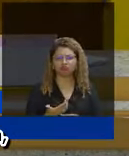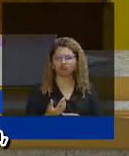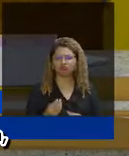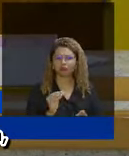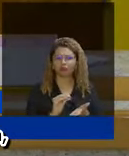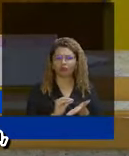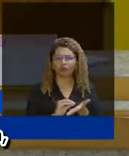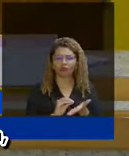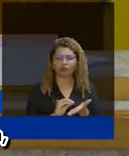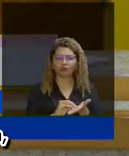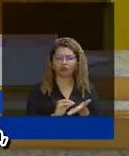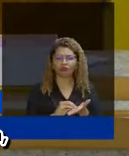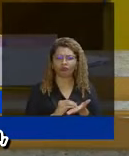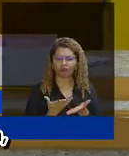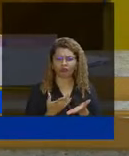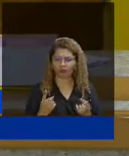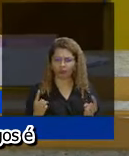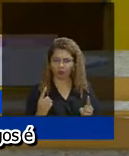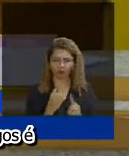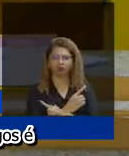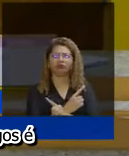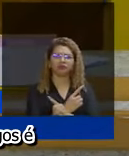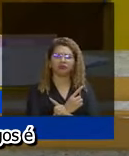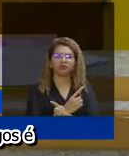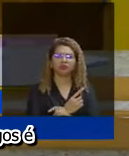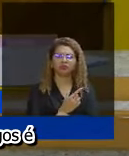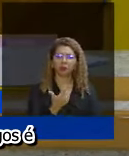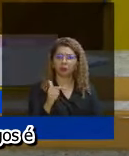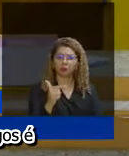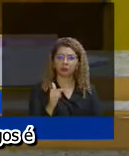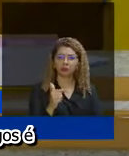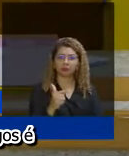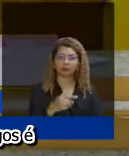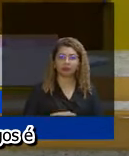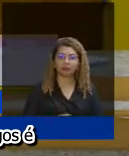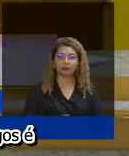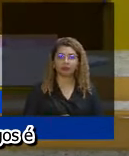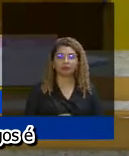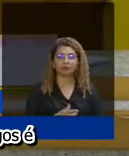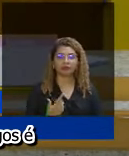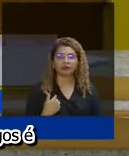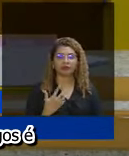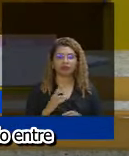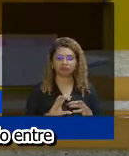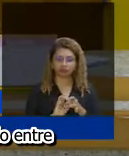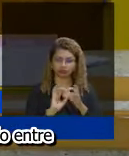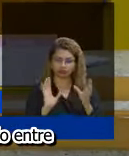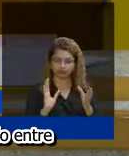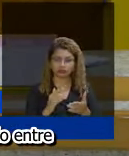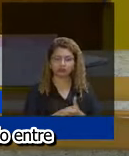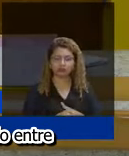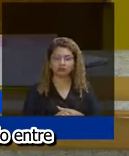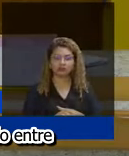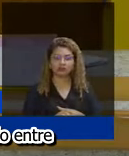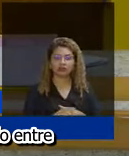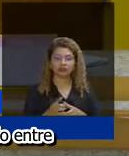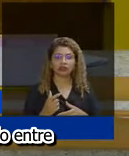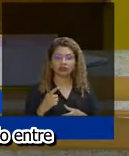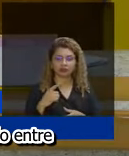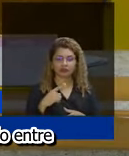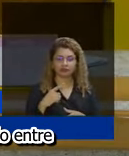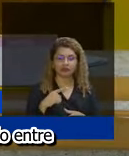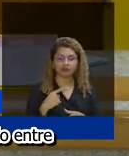digo aqui que não há contradição apontada, já que o vício que autoriza a oposição dos embargos é aquele existente entre os